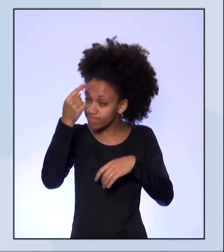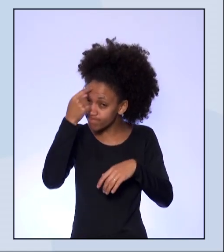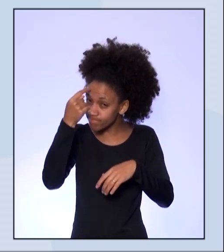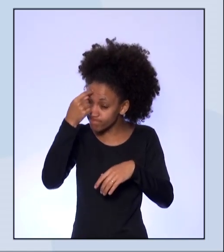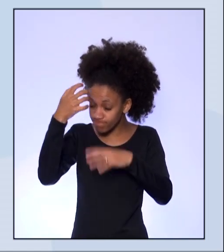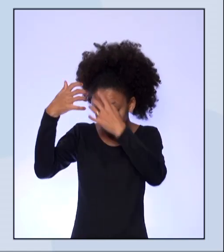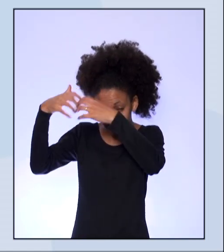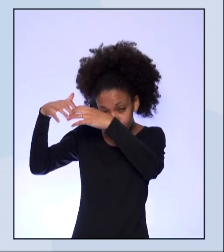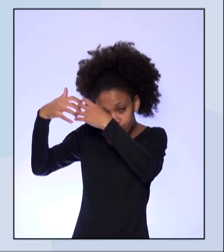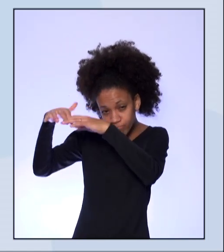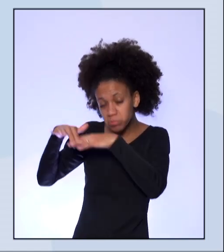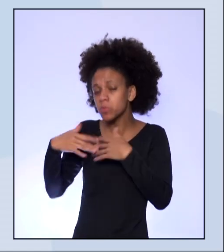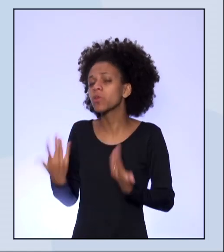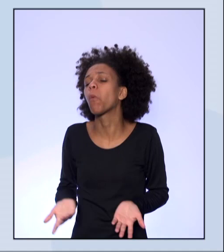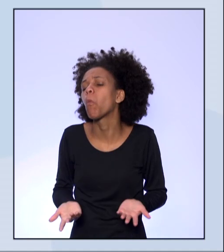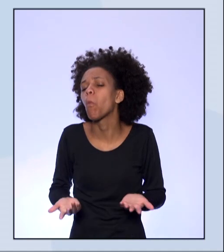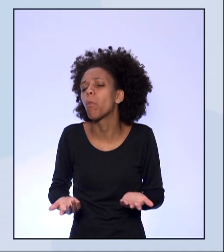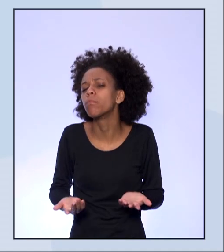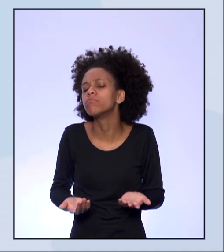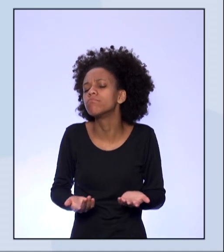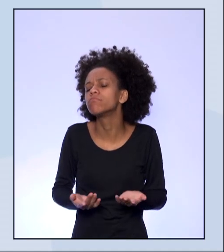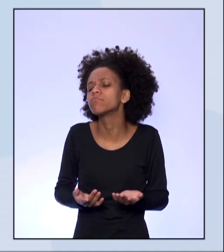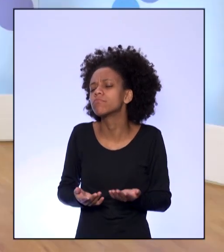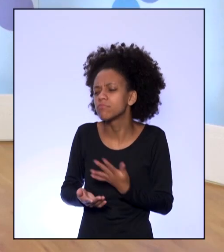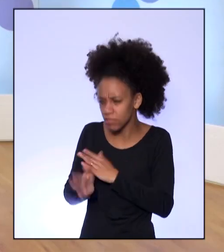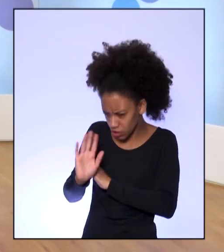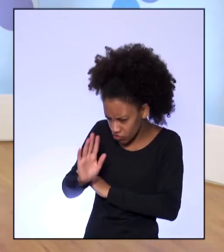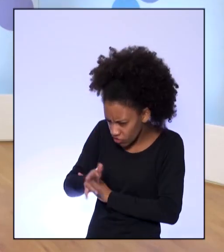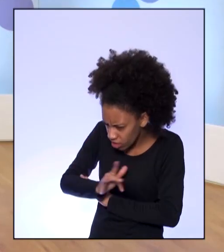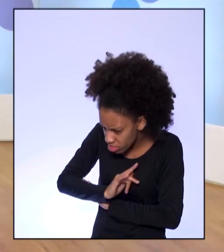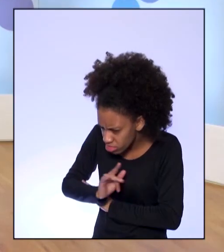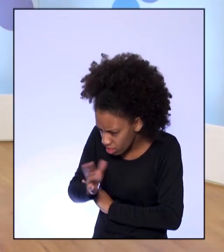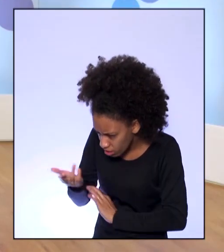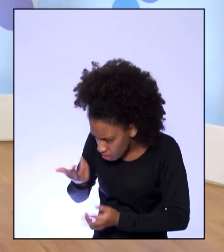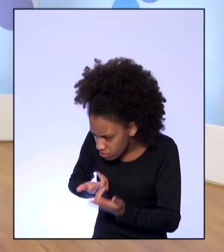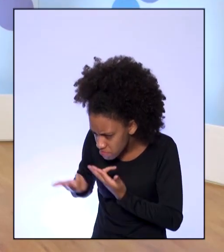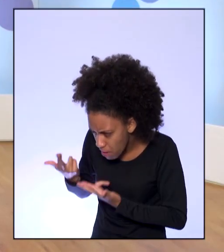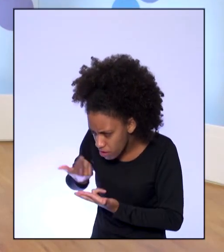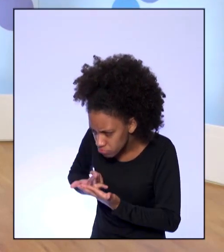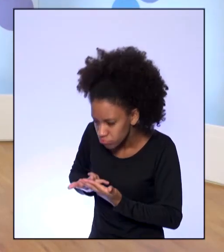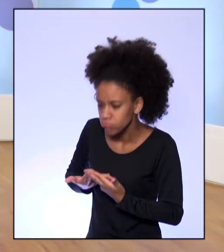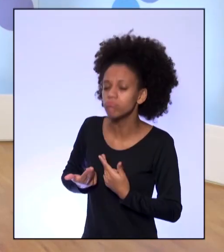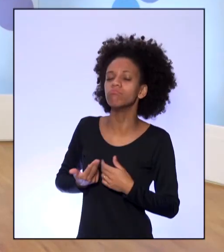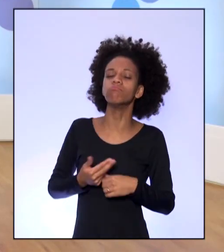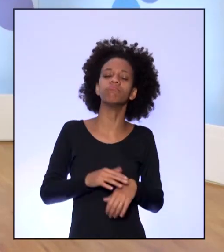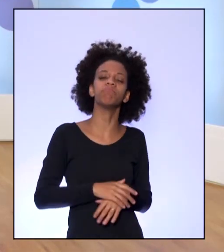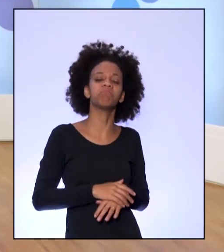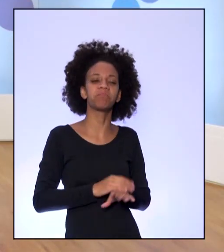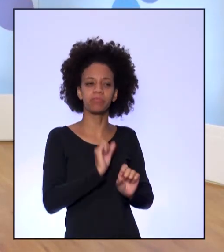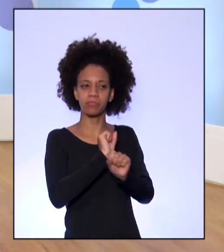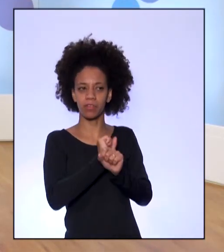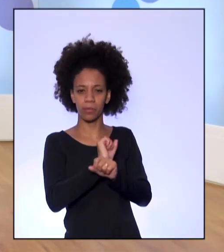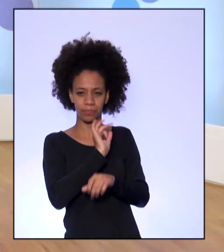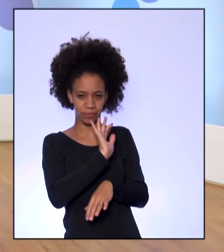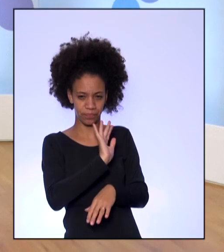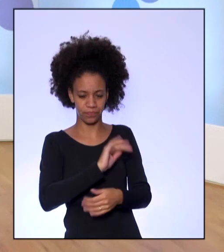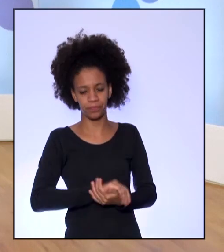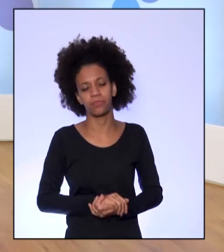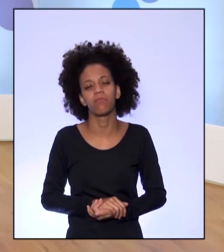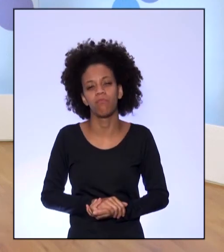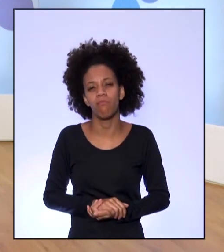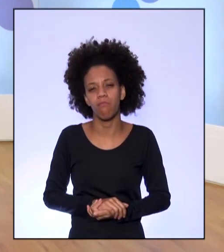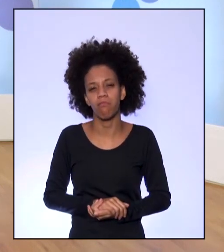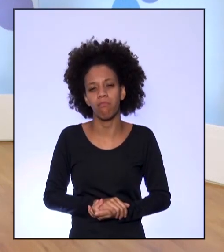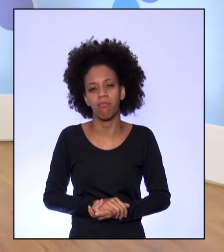uma tirinha ou uma charge? Mauro, já tem resposta aí, professor? As respostas estão vindo... Deixa eu ver...